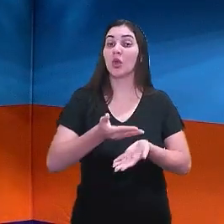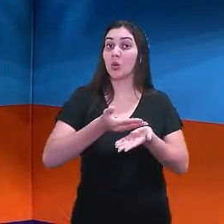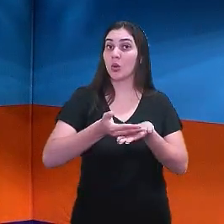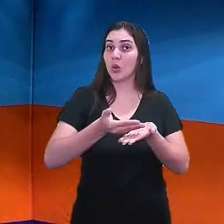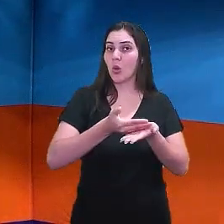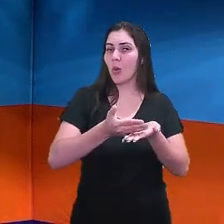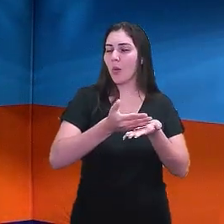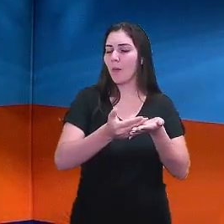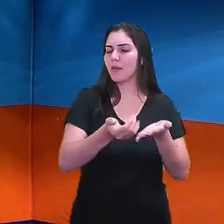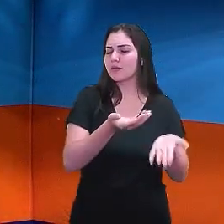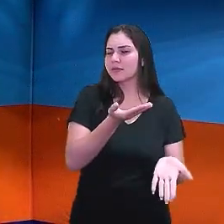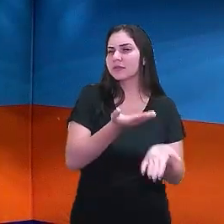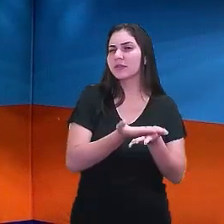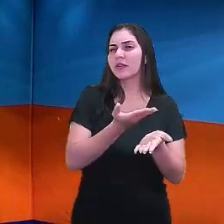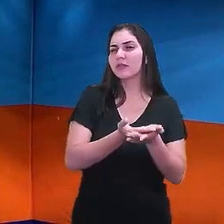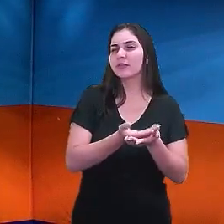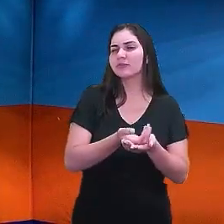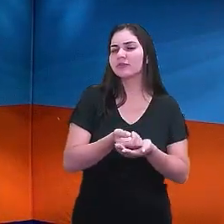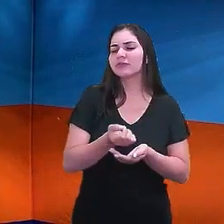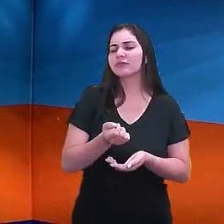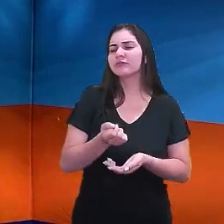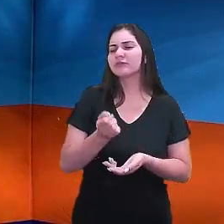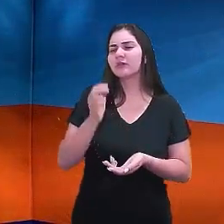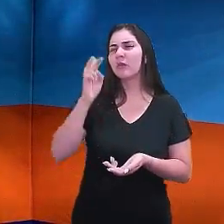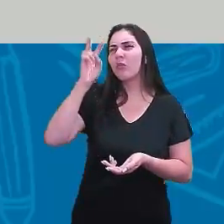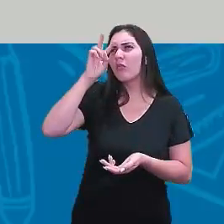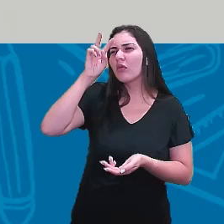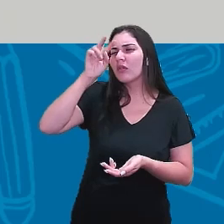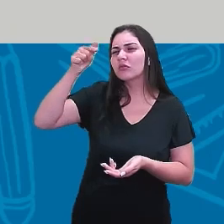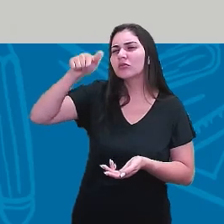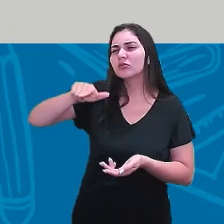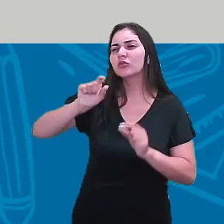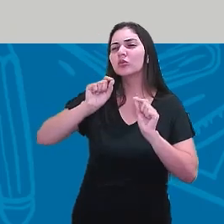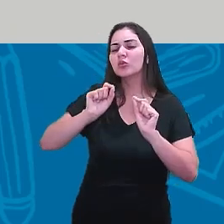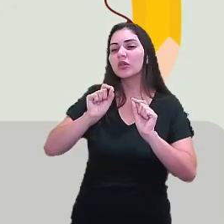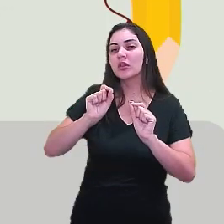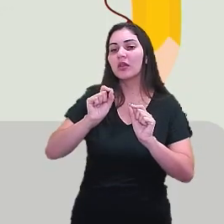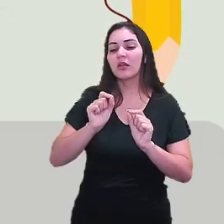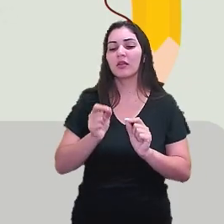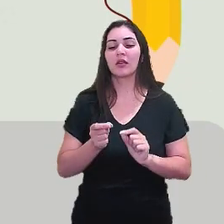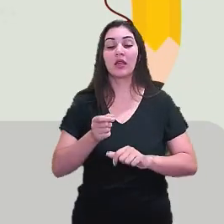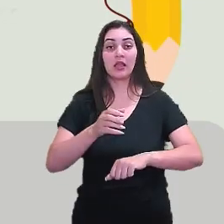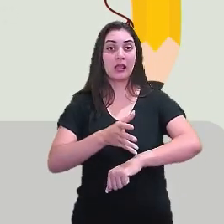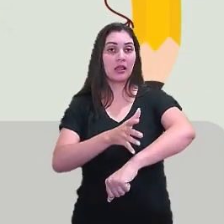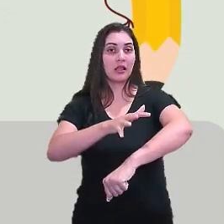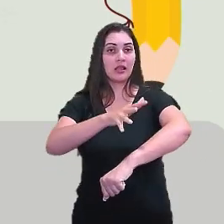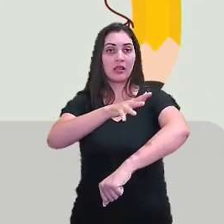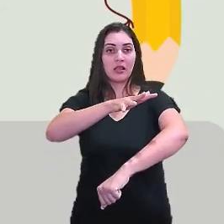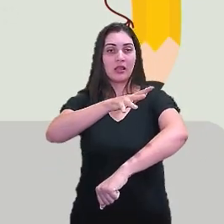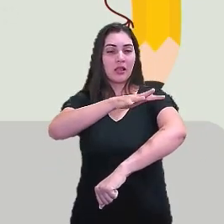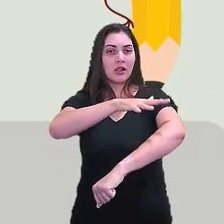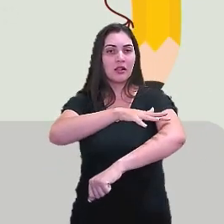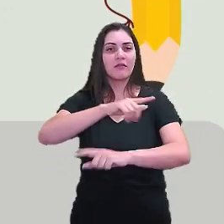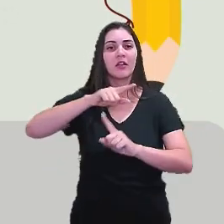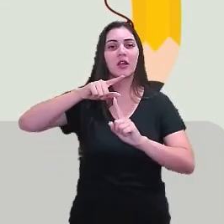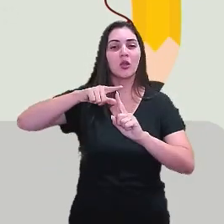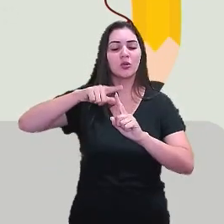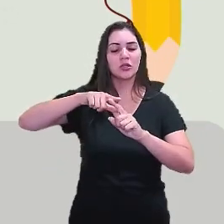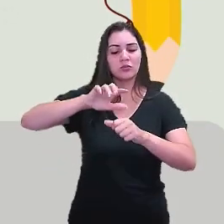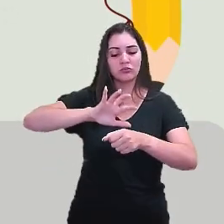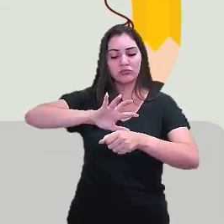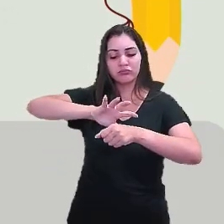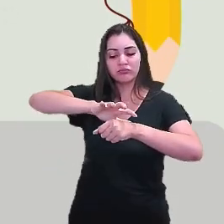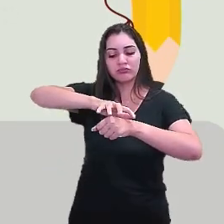de conversa, vamos relembrar o que é relevo. Olha só, relevo é o modelo da superfície do planeta